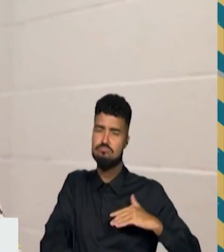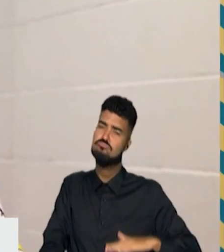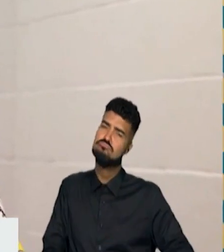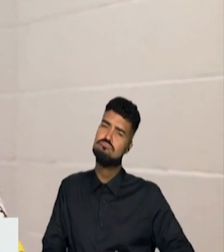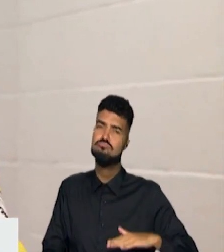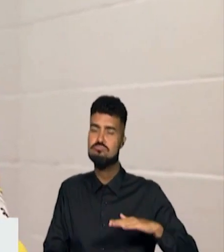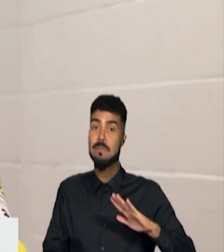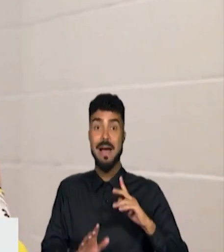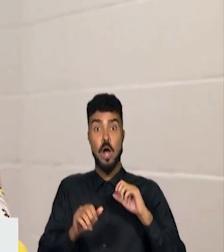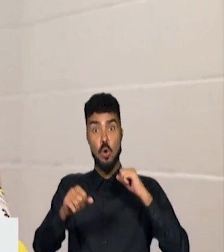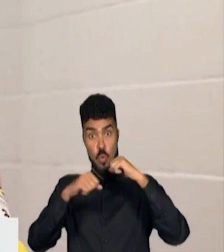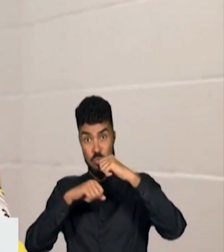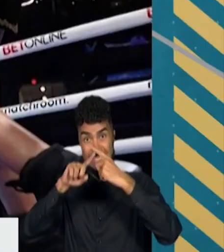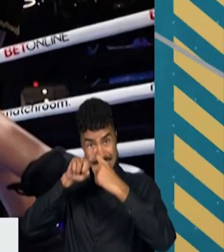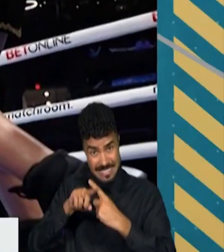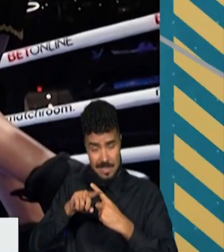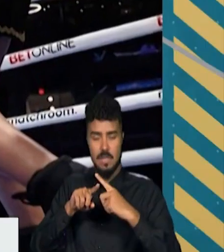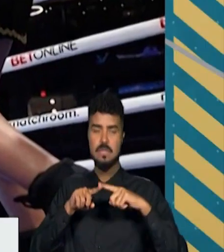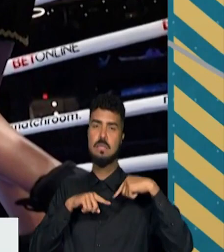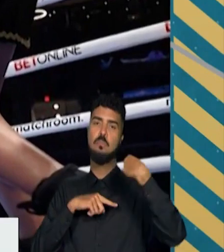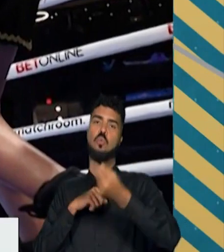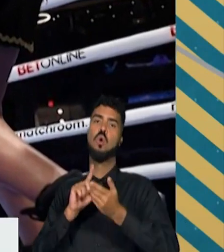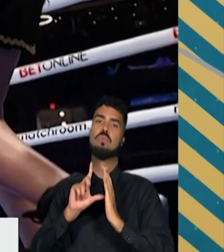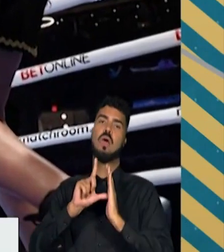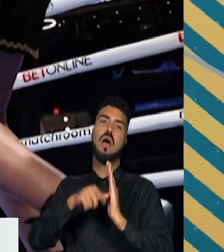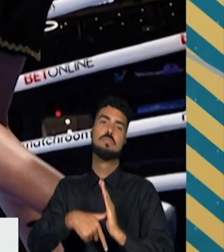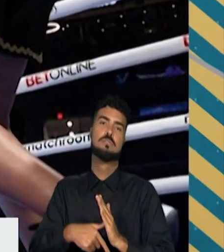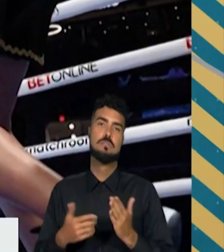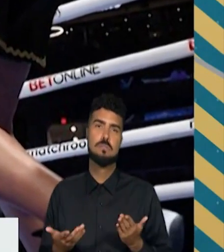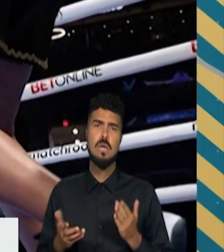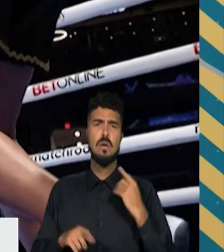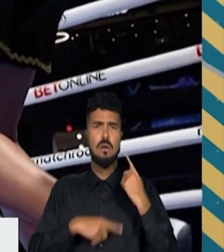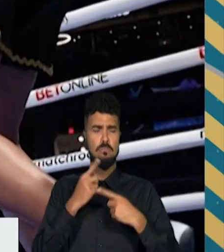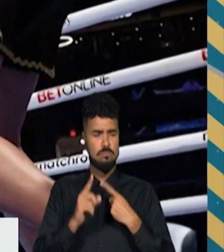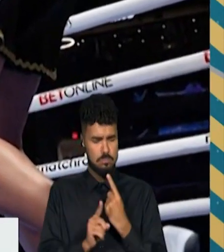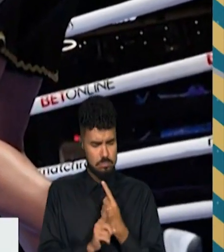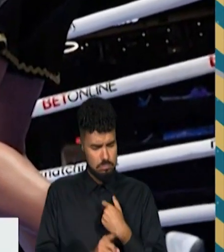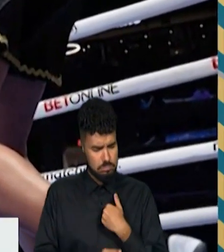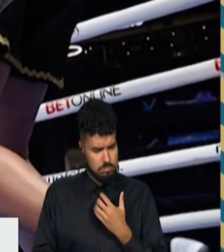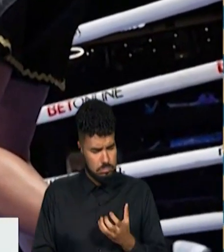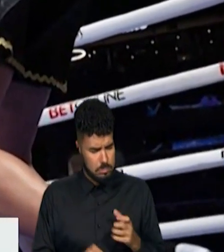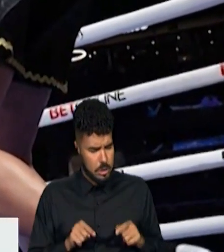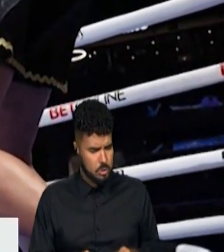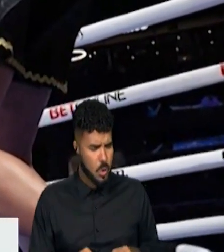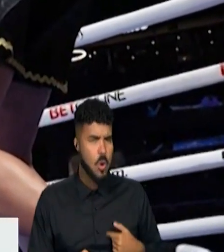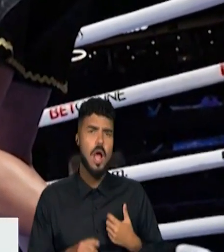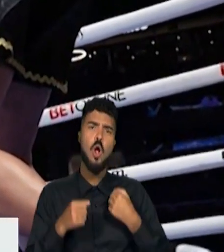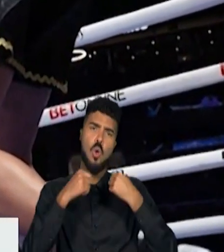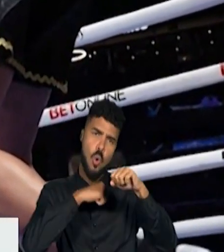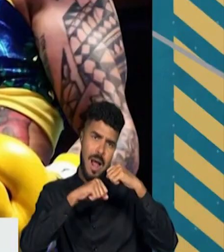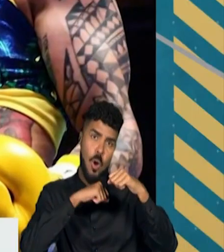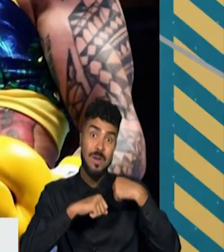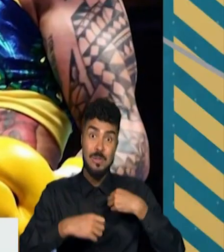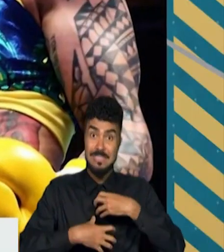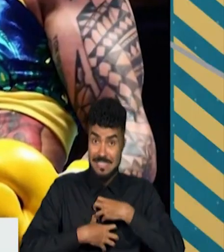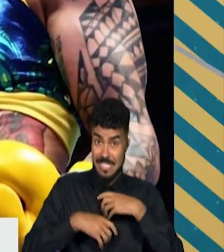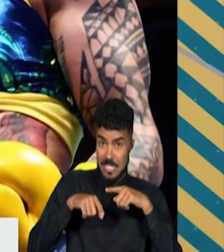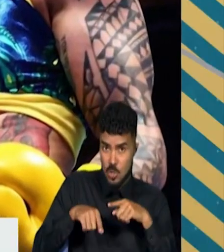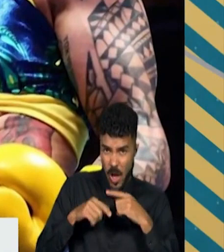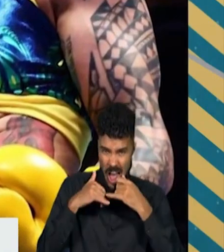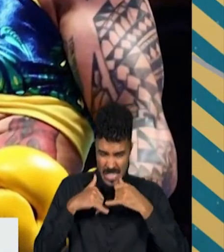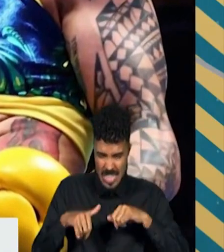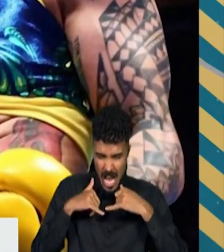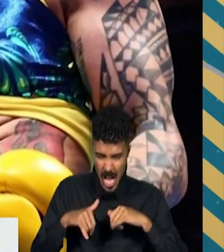eu comecei tarde até. Então quando eu vi que eu queria fazer isso, que eu queria lutar, que eu queria subir no ringue e sentir essa sensação, essa